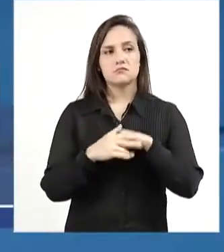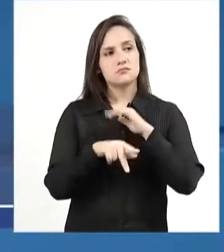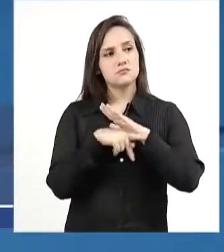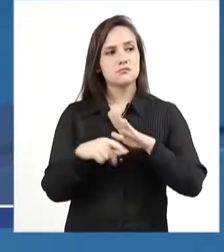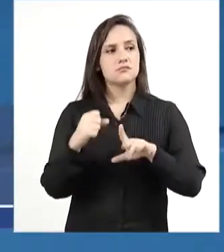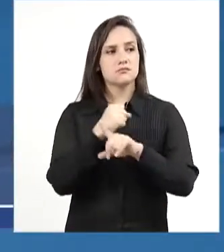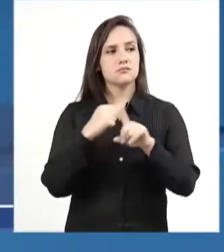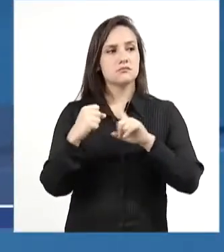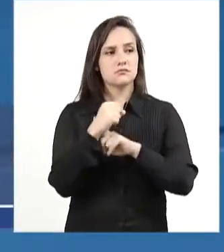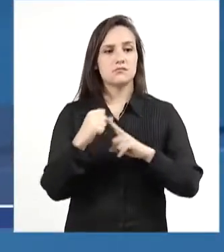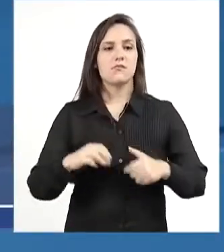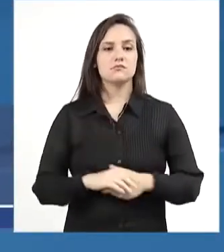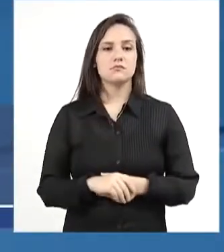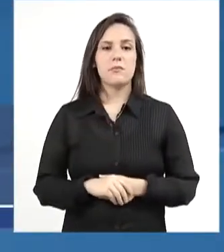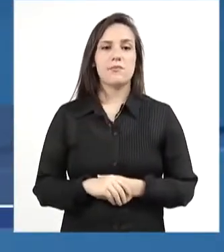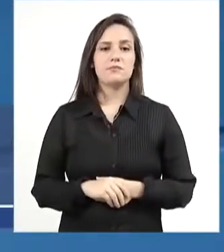sul-mato-grossense.